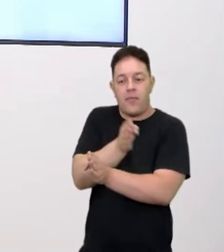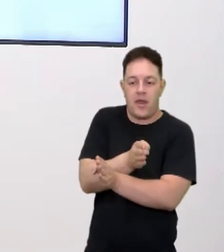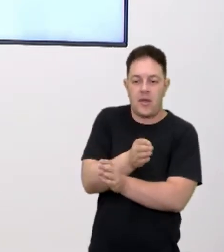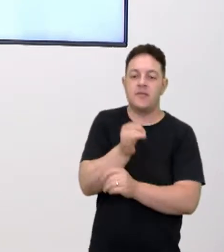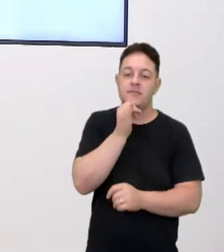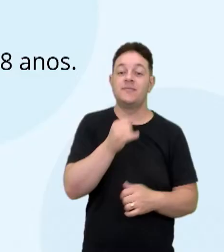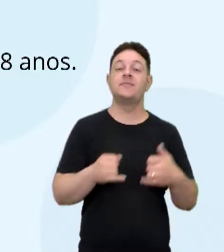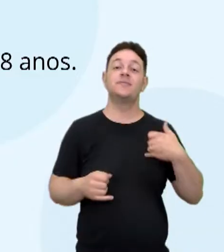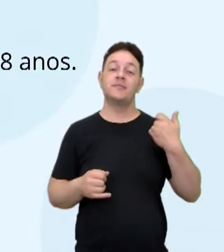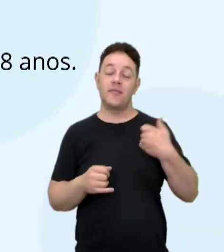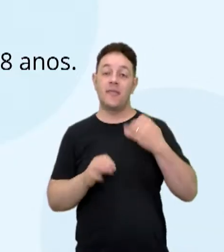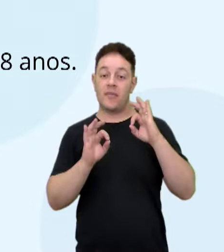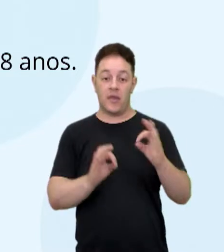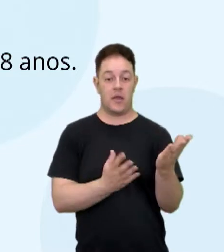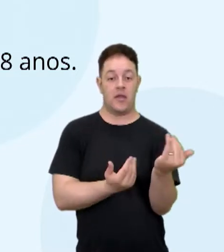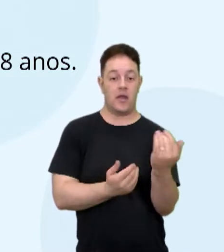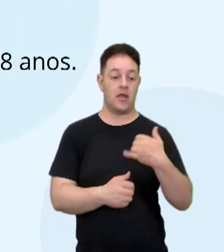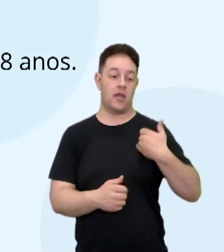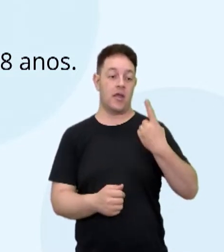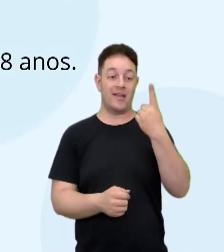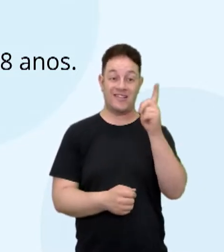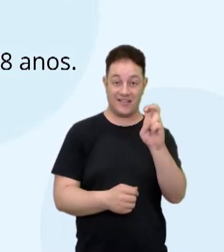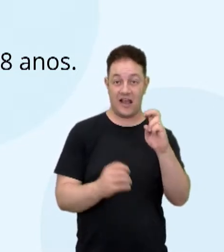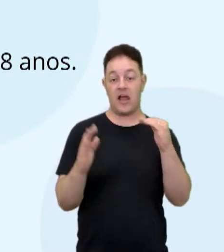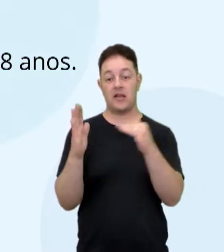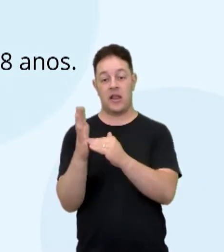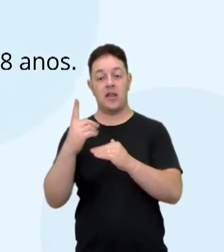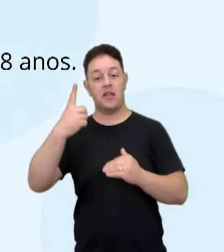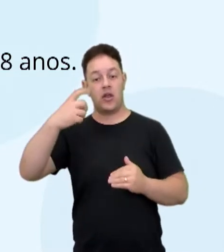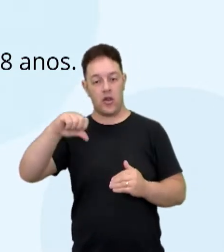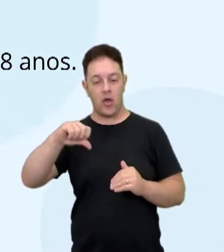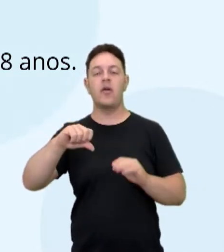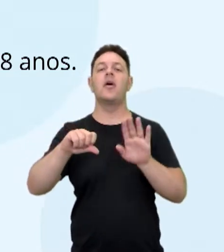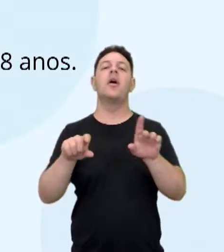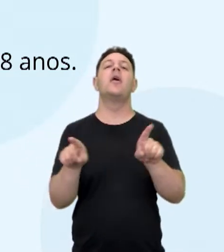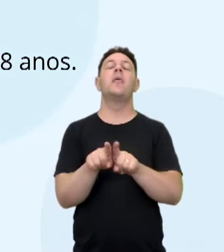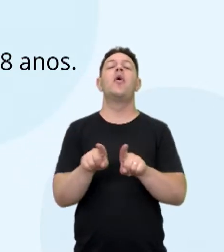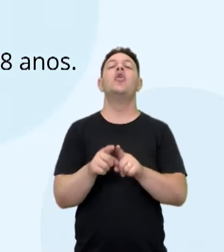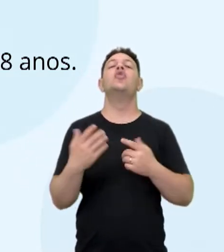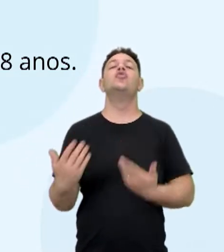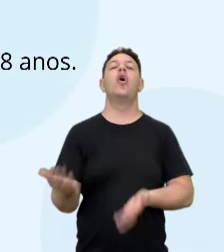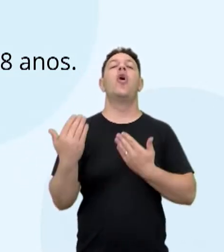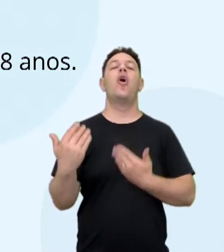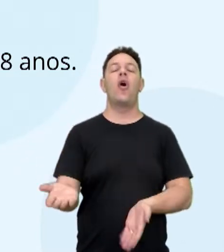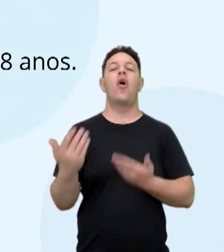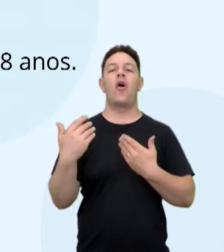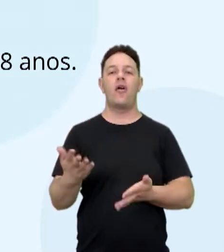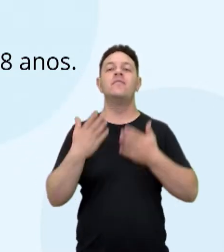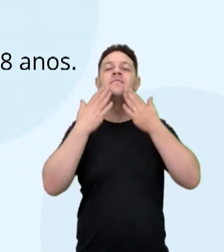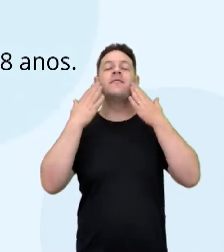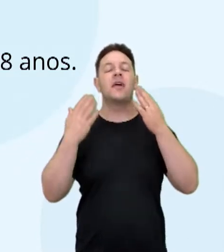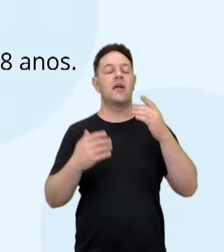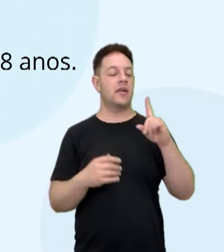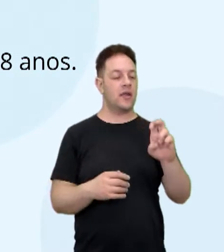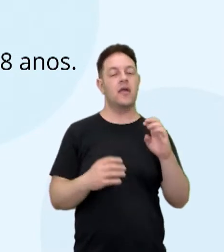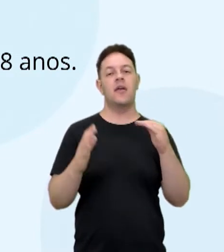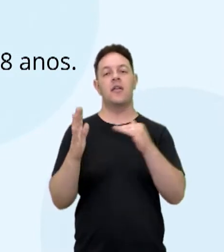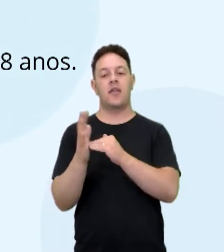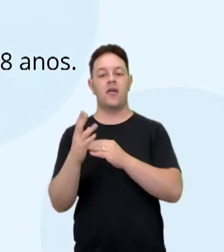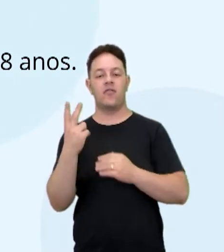dos 15 aos 19 e a juventude dos 15 aos 24. E isso daqui é